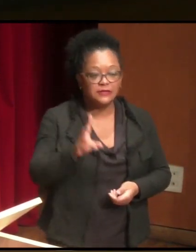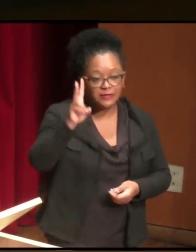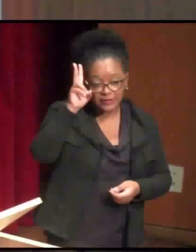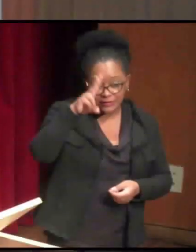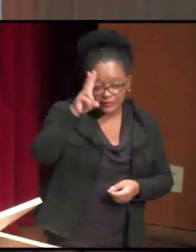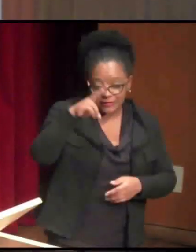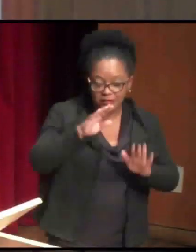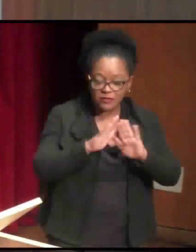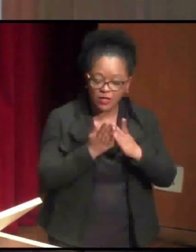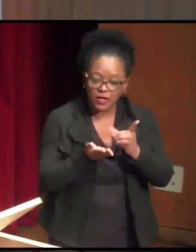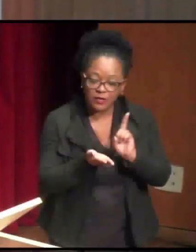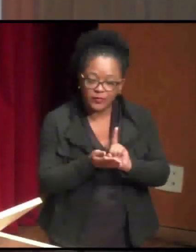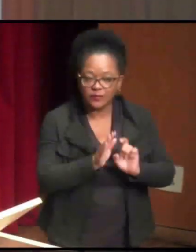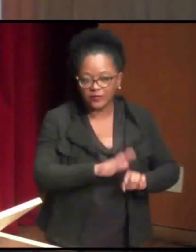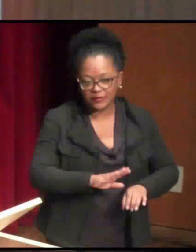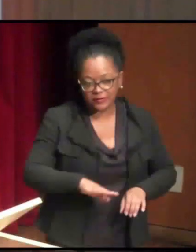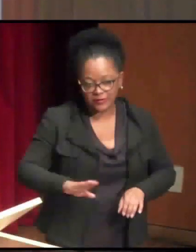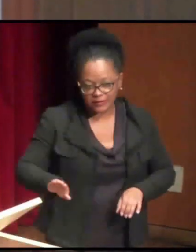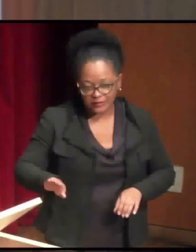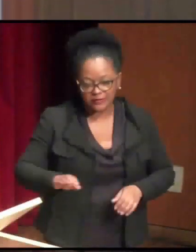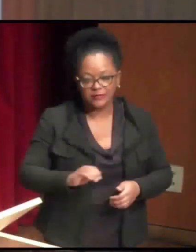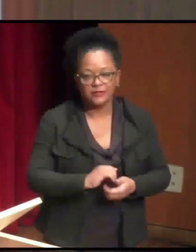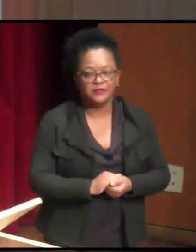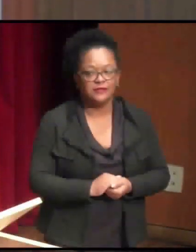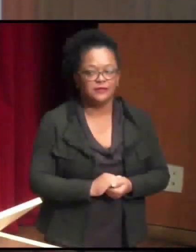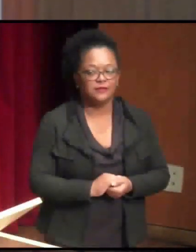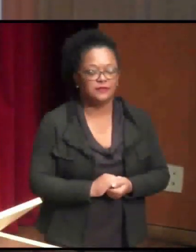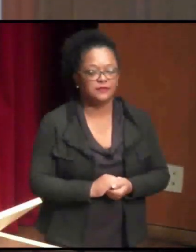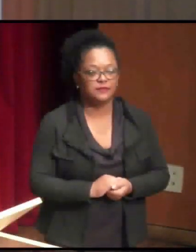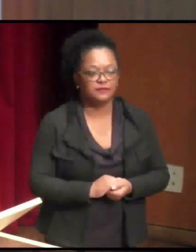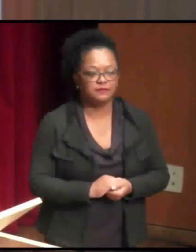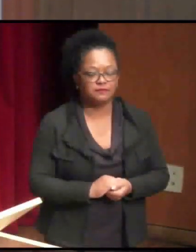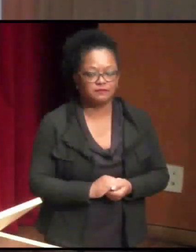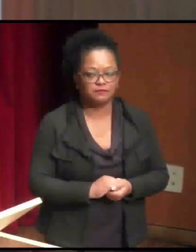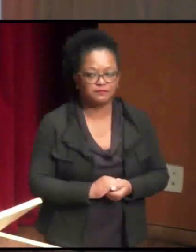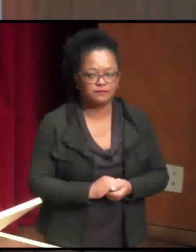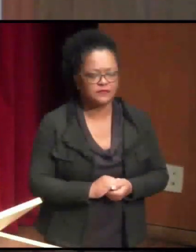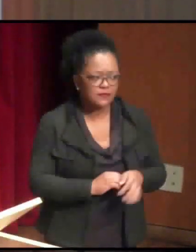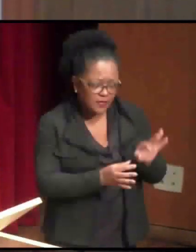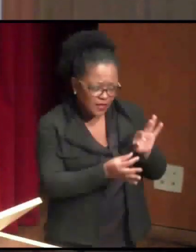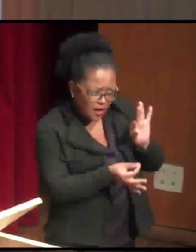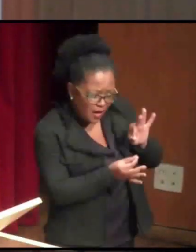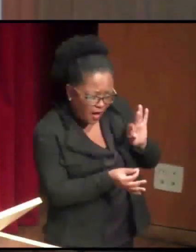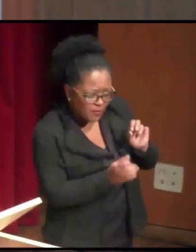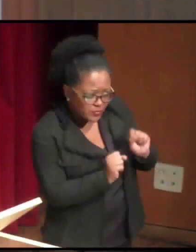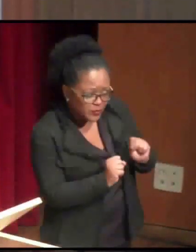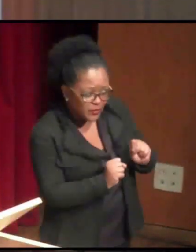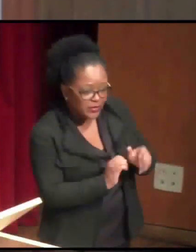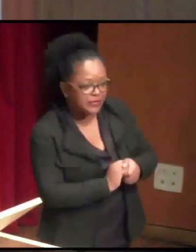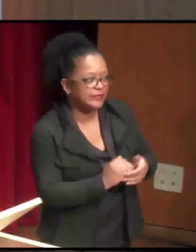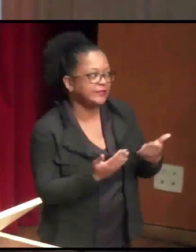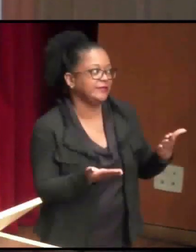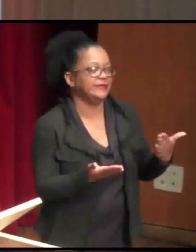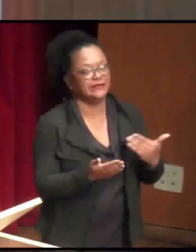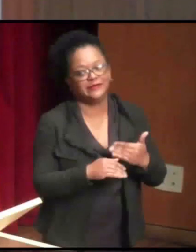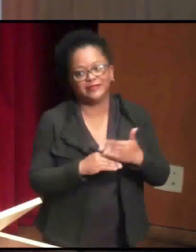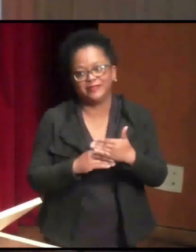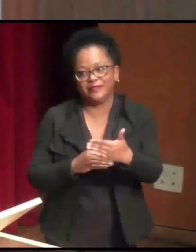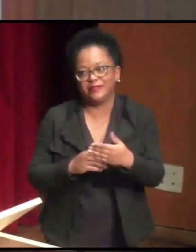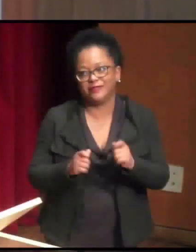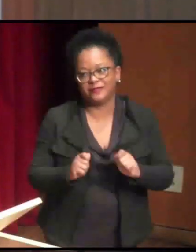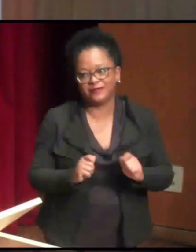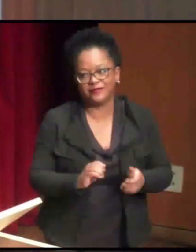Histórias da Bíblia para Criança em Braille. Posso contar uma rapidinho? Bem rápido. Se você deixar eu continuar